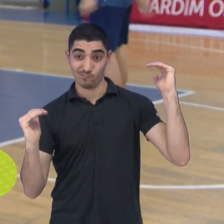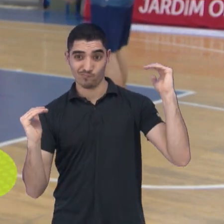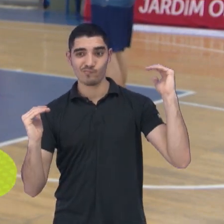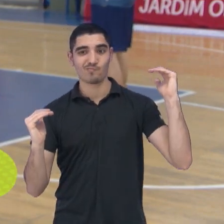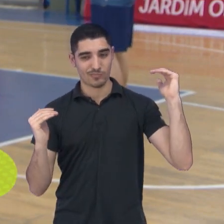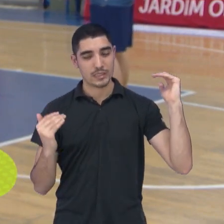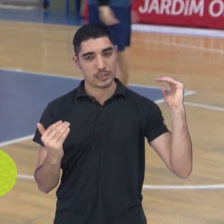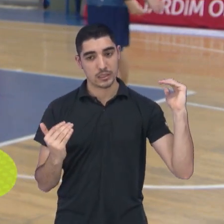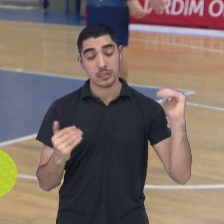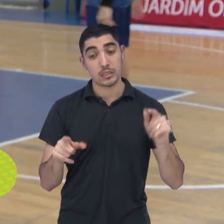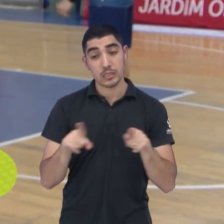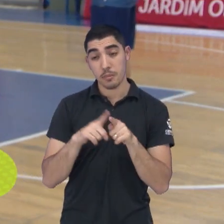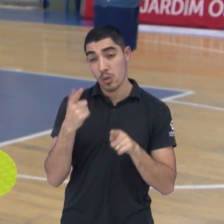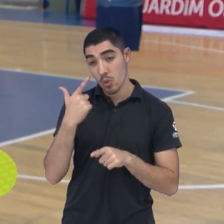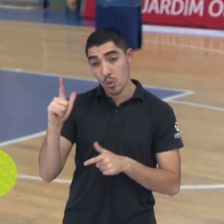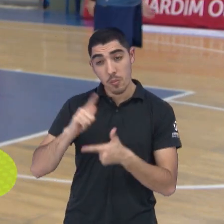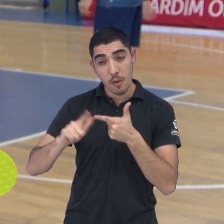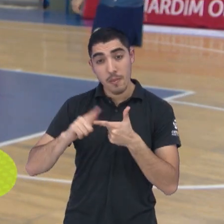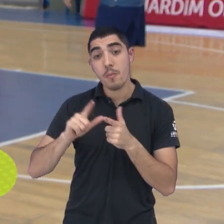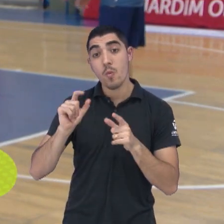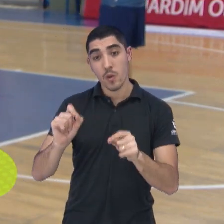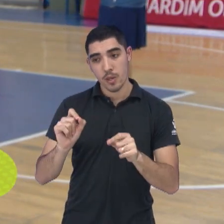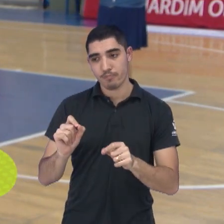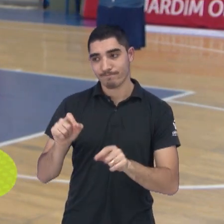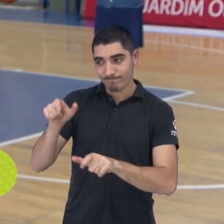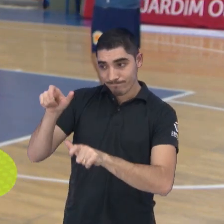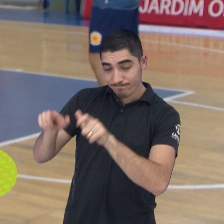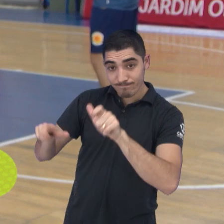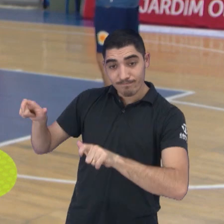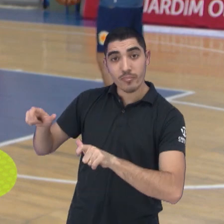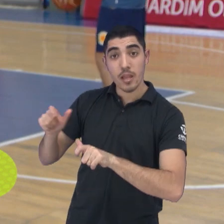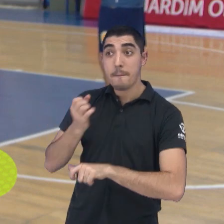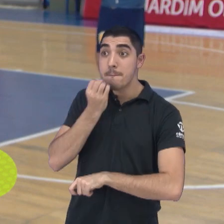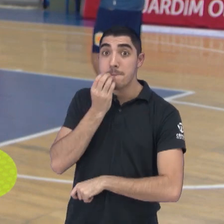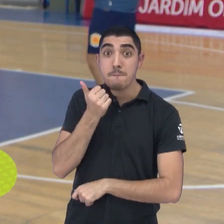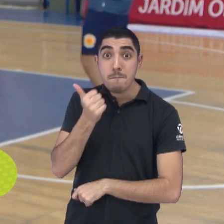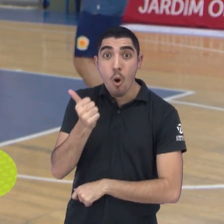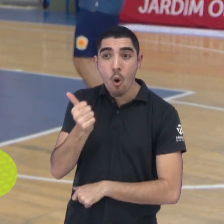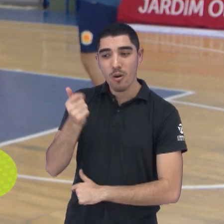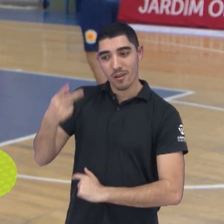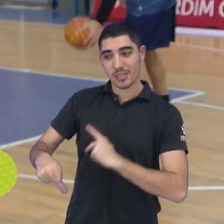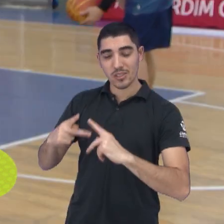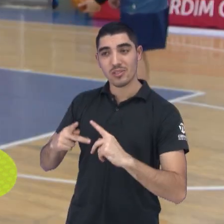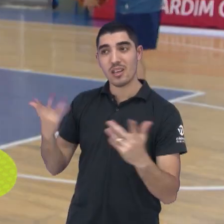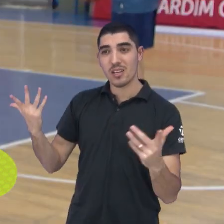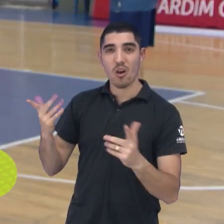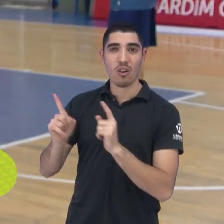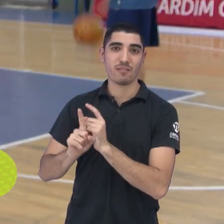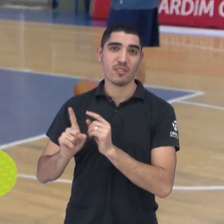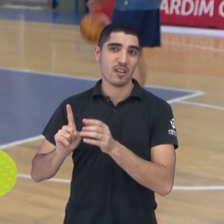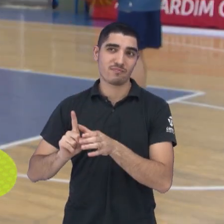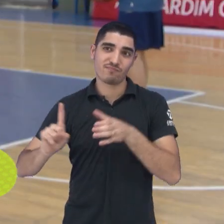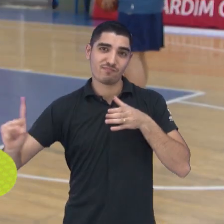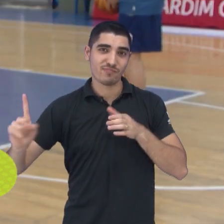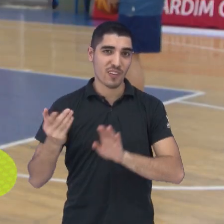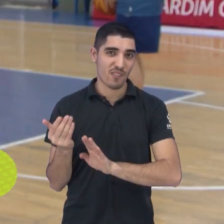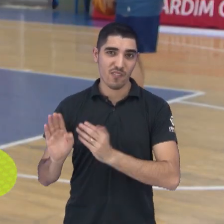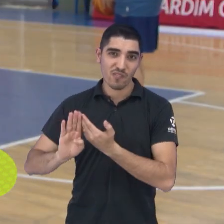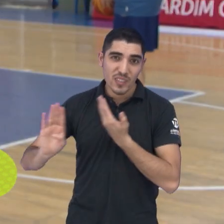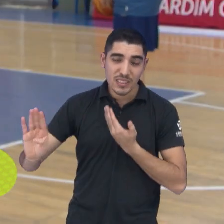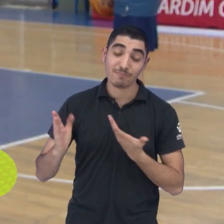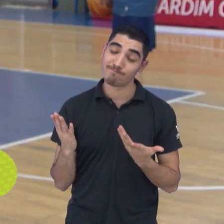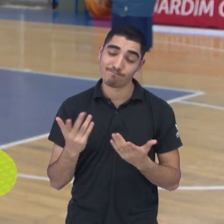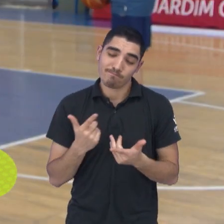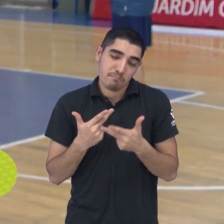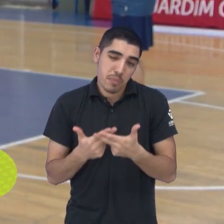pela altura. O segundo problema pela qualidade, né? São jogadores que são de qualidade, realmente fazem muita falta, mas faz parte. Vamos tentar fazer o